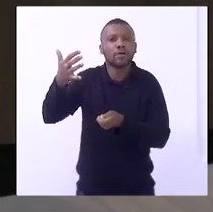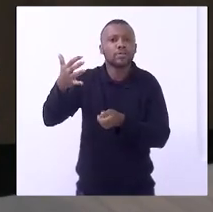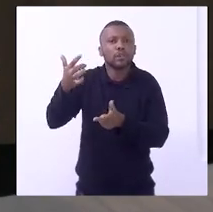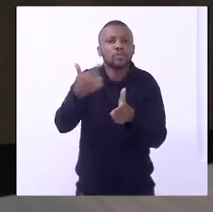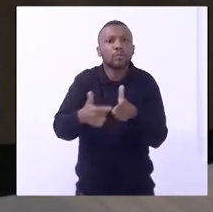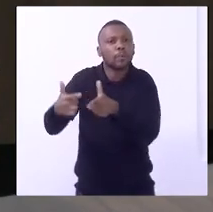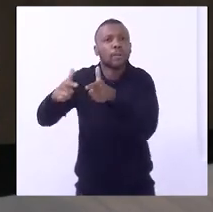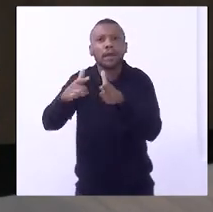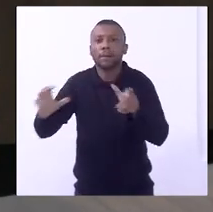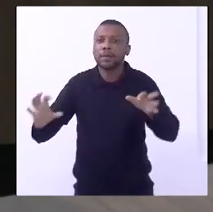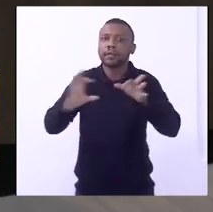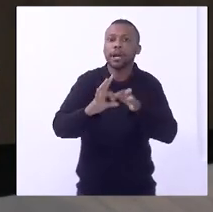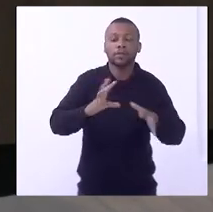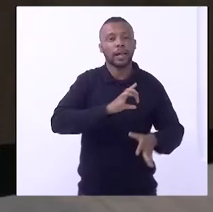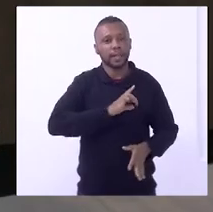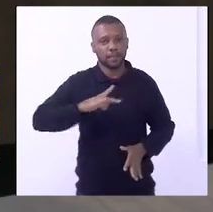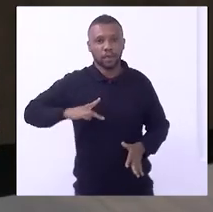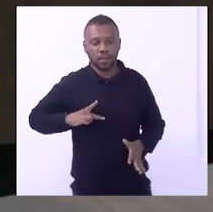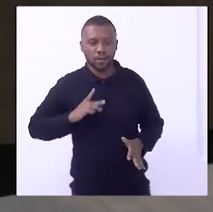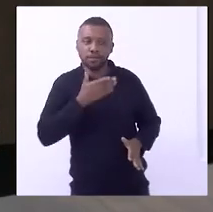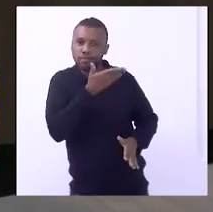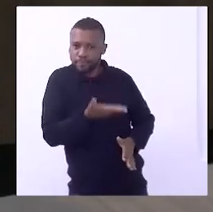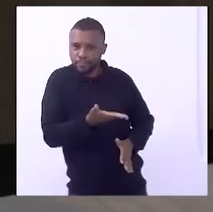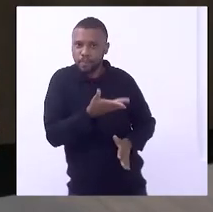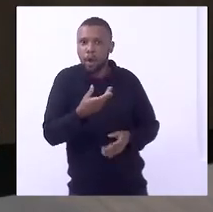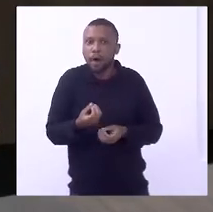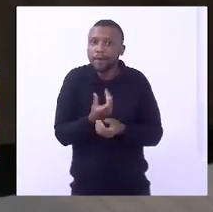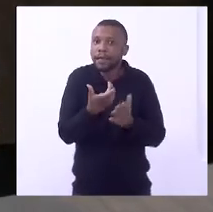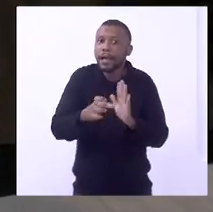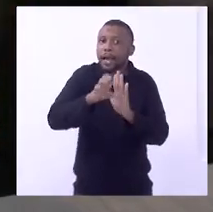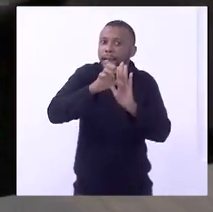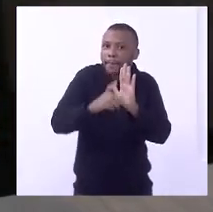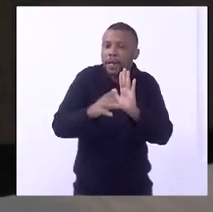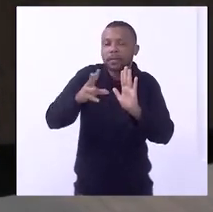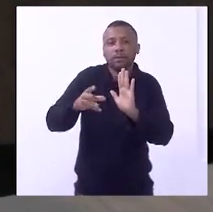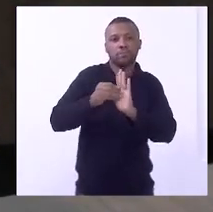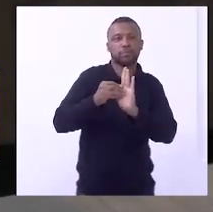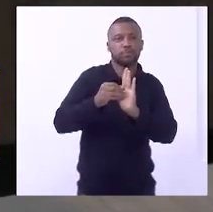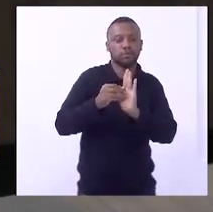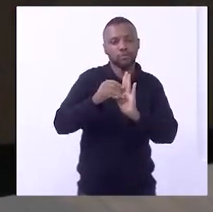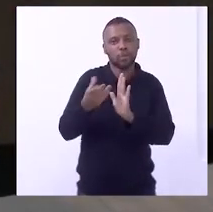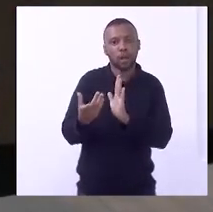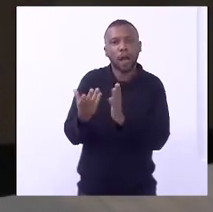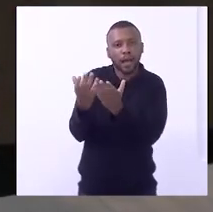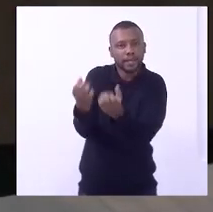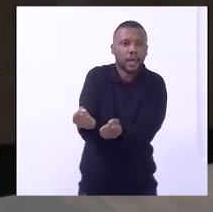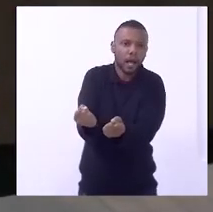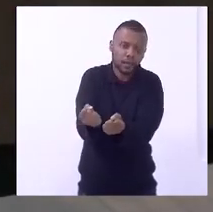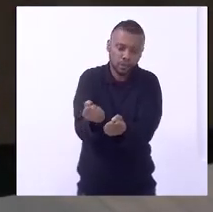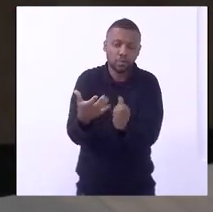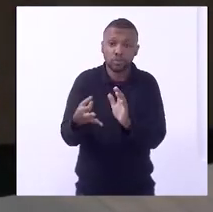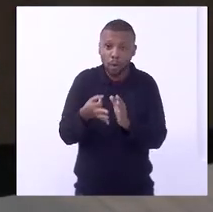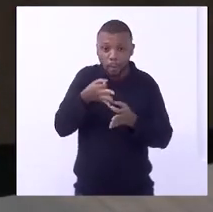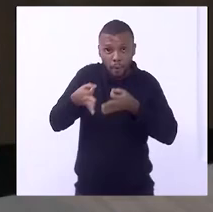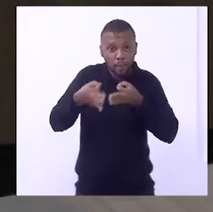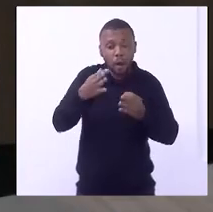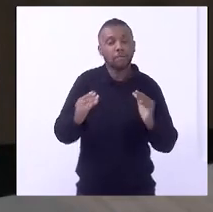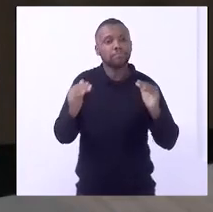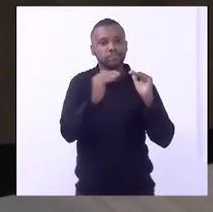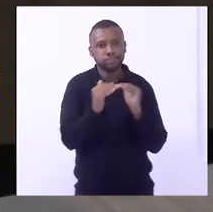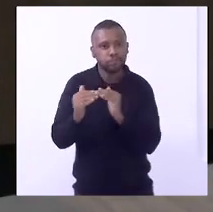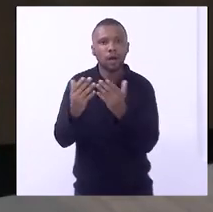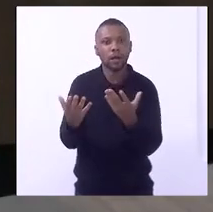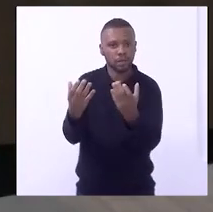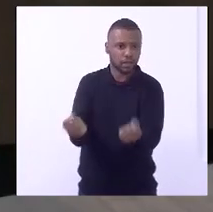desse instrumento. Ofereci emendas que foram acolhidas, portanto, parecer é favorável no mérito, sobretudo